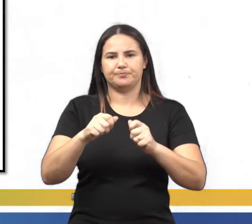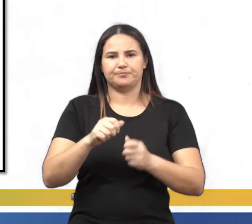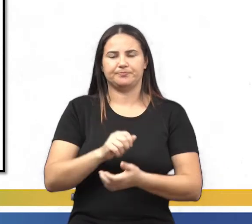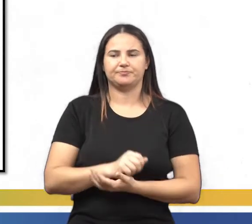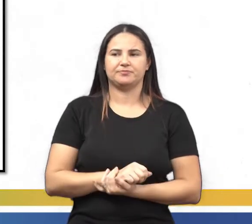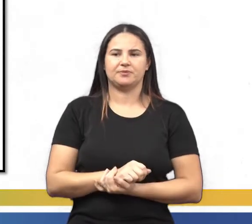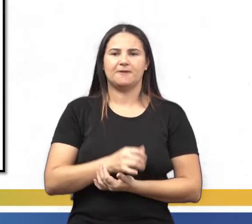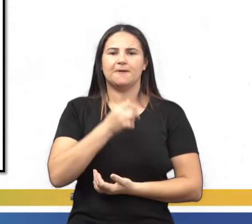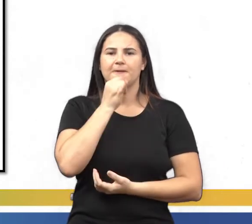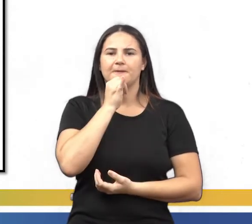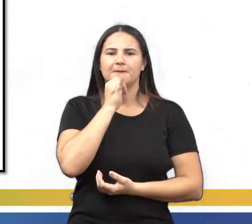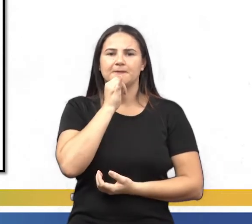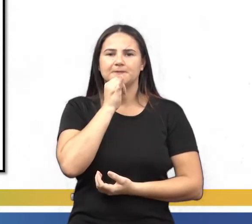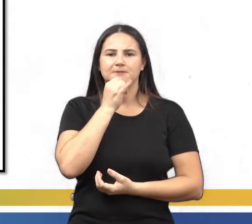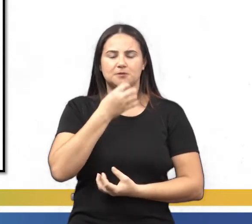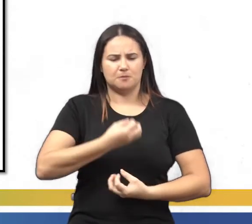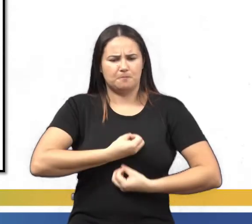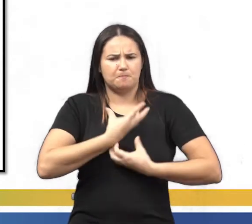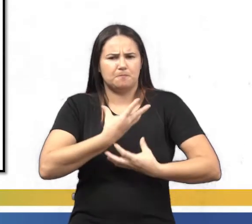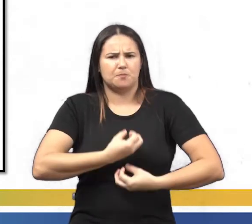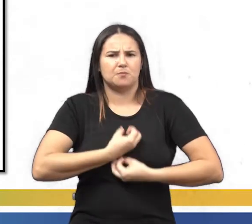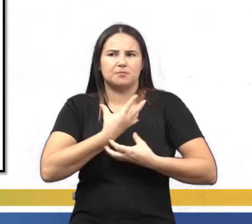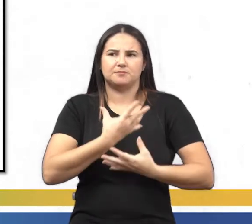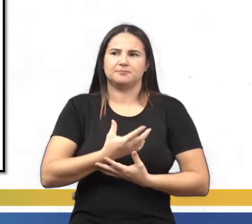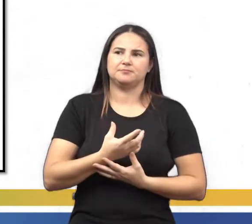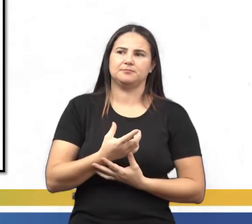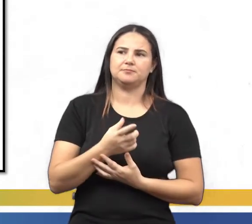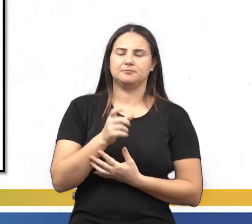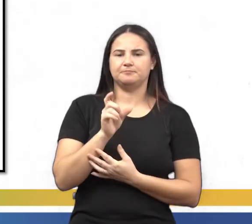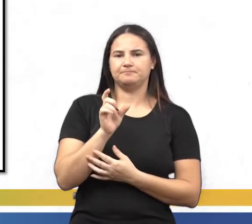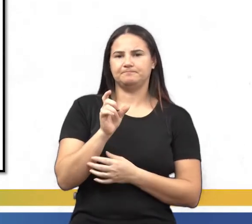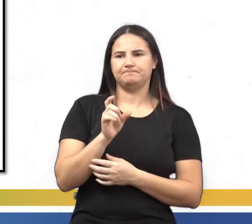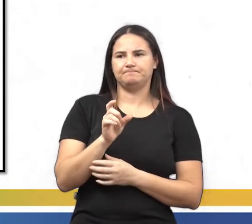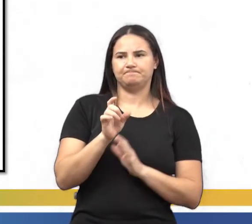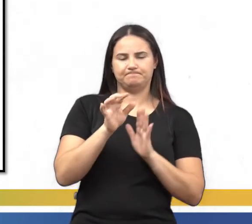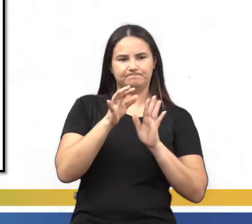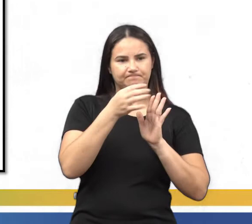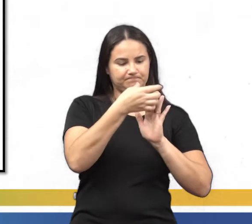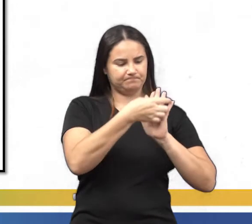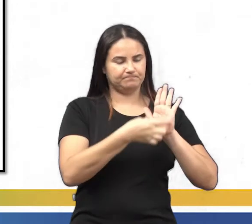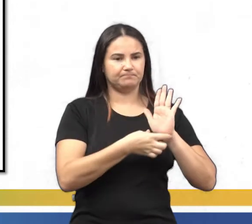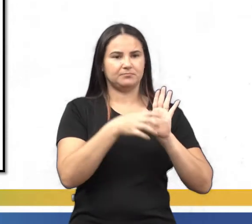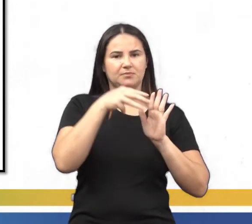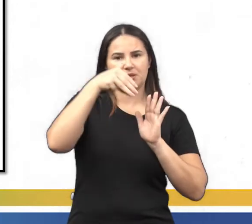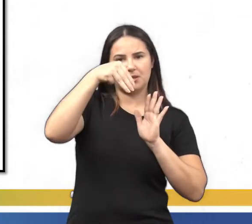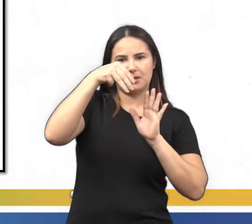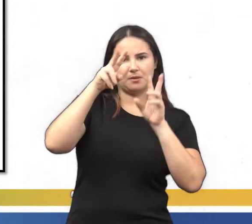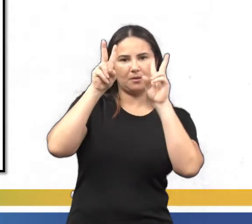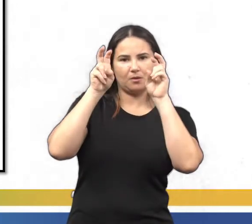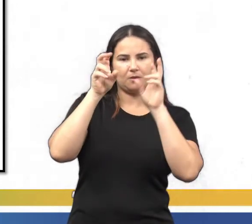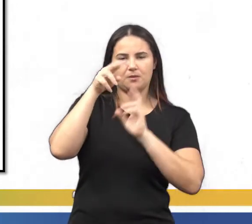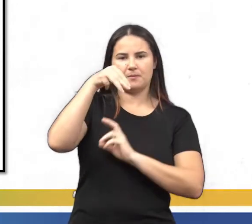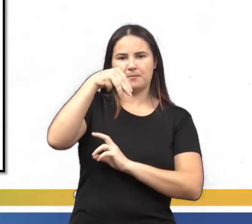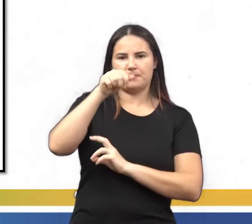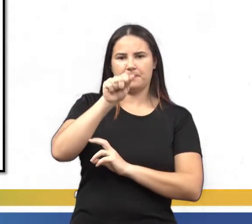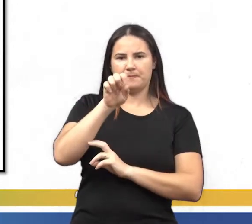trouxe para vocês um exemplo de uma poesia de Mário Quintana. Vamos ler ela? O nome da poesia é